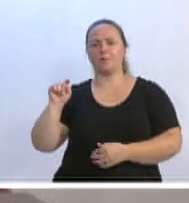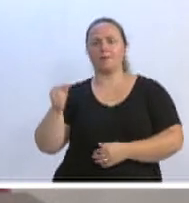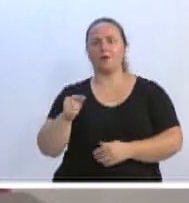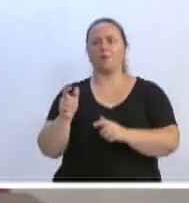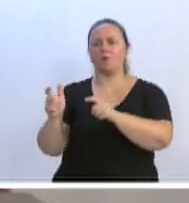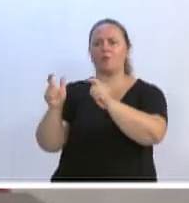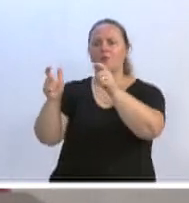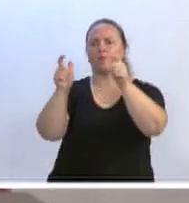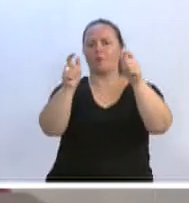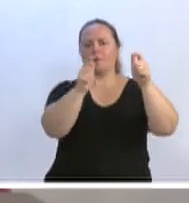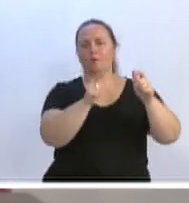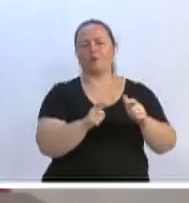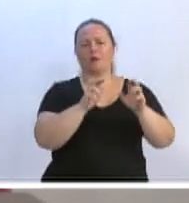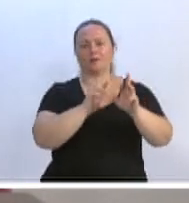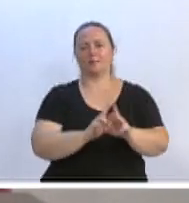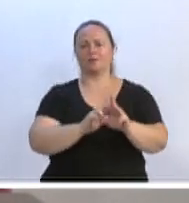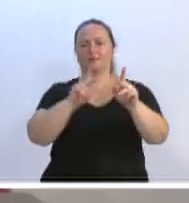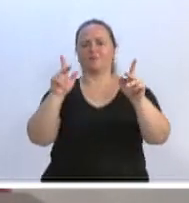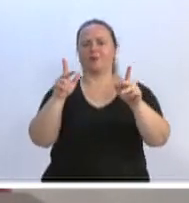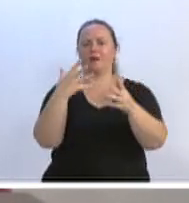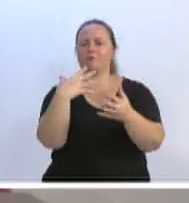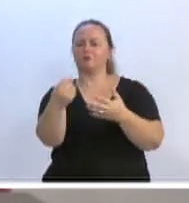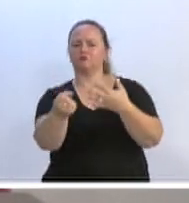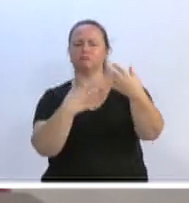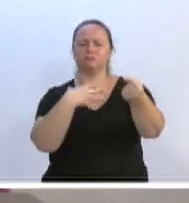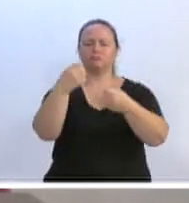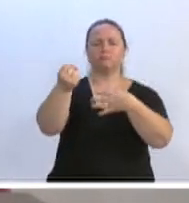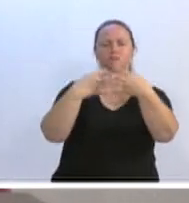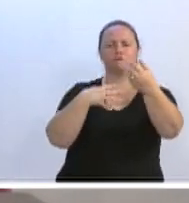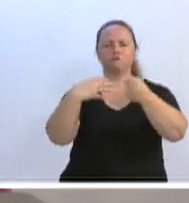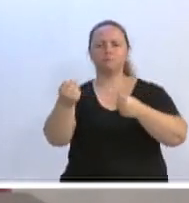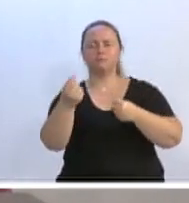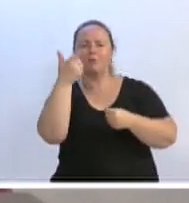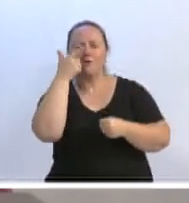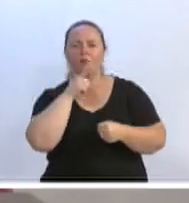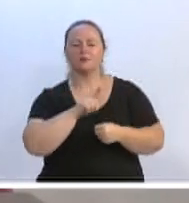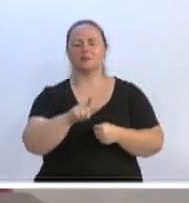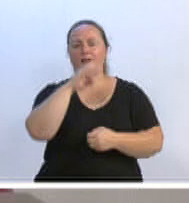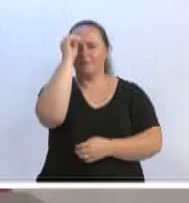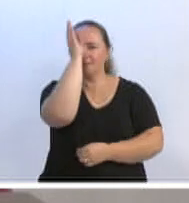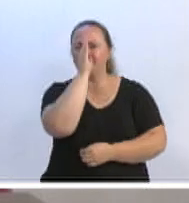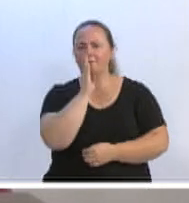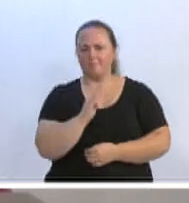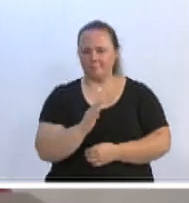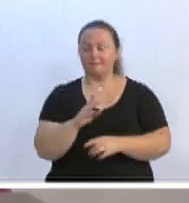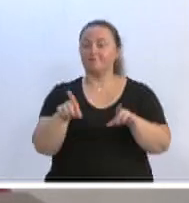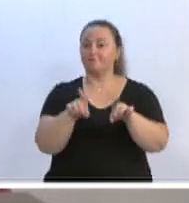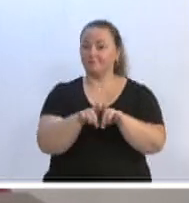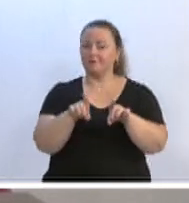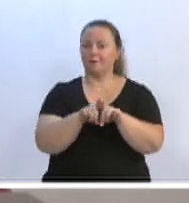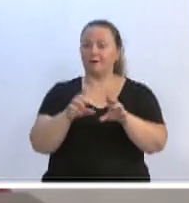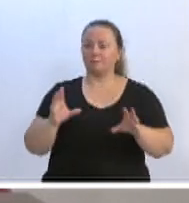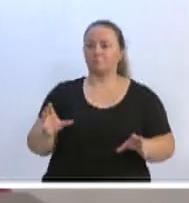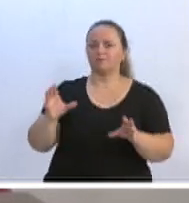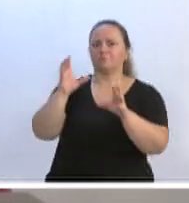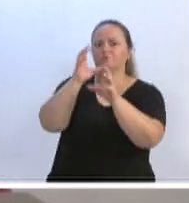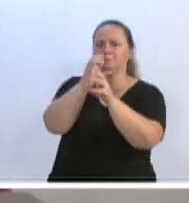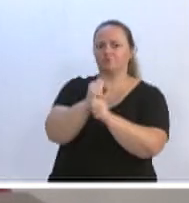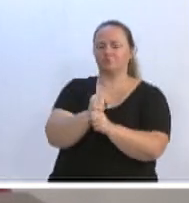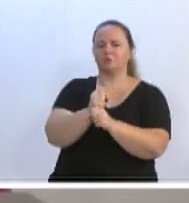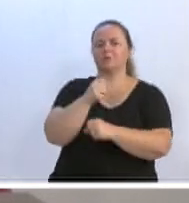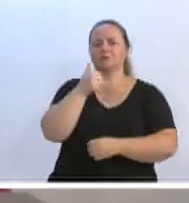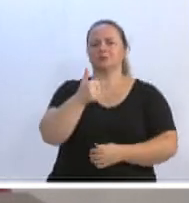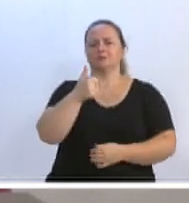pontos de recepção no Brasil, além de alcançar 174